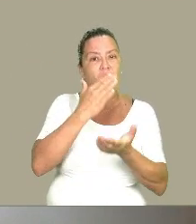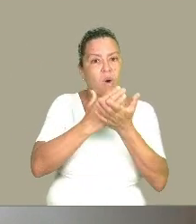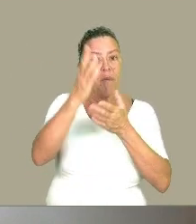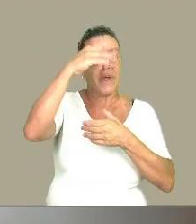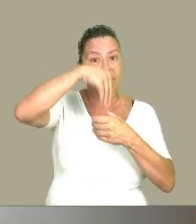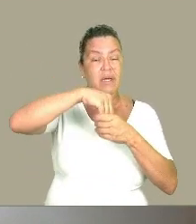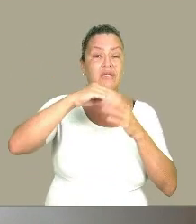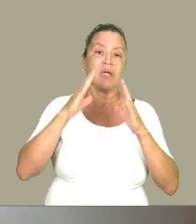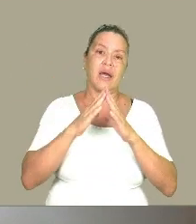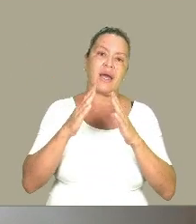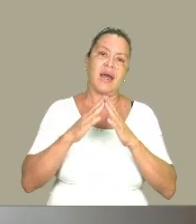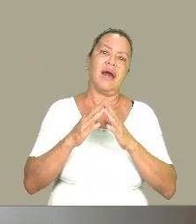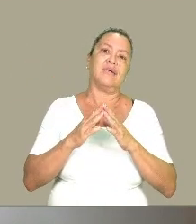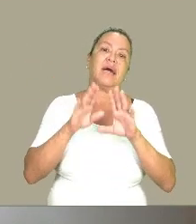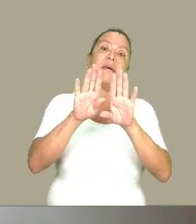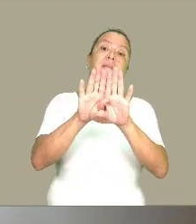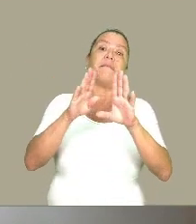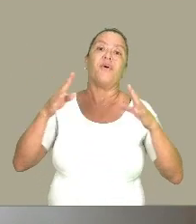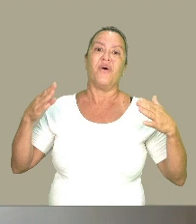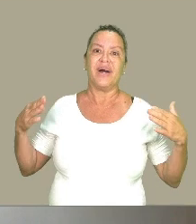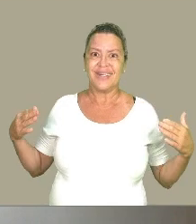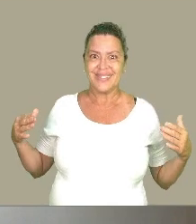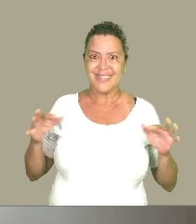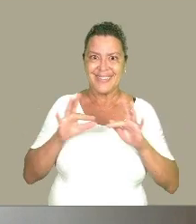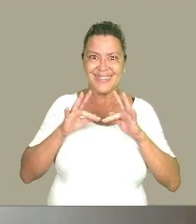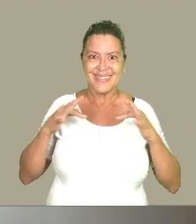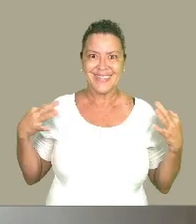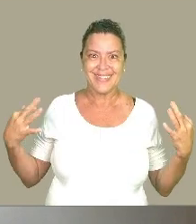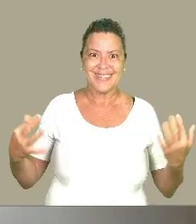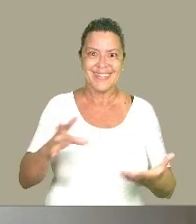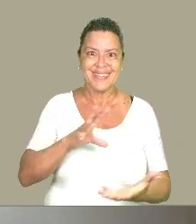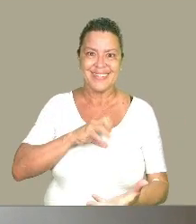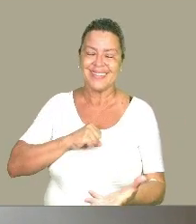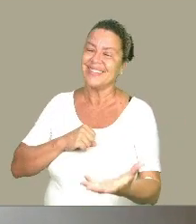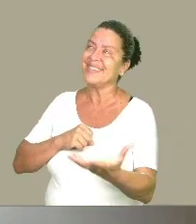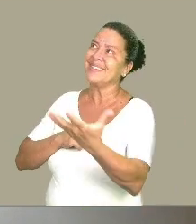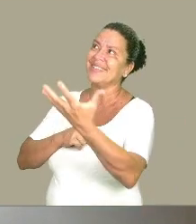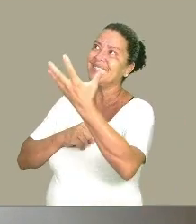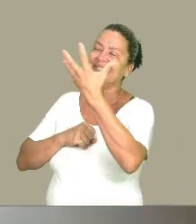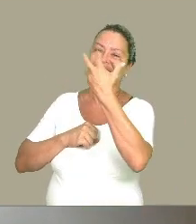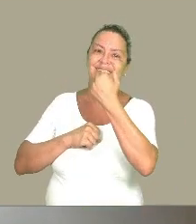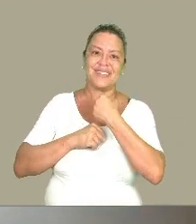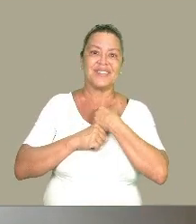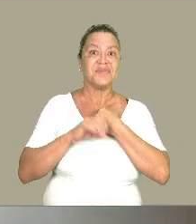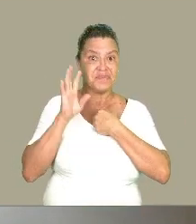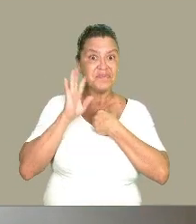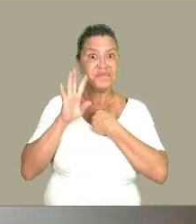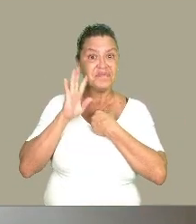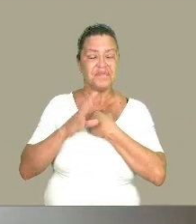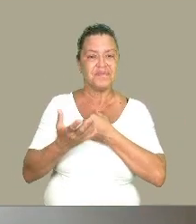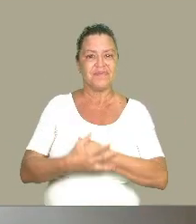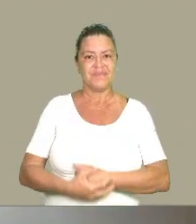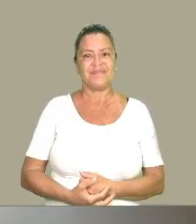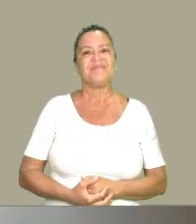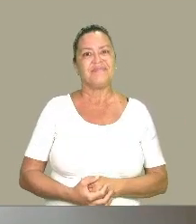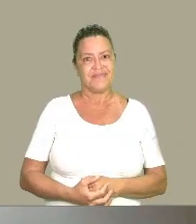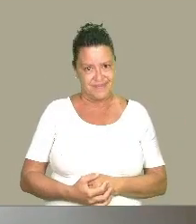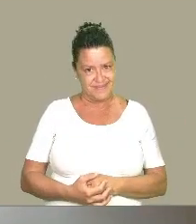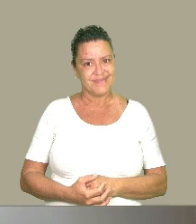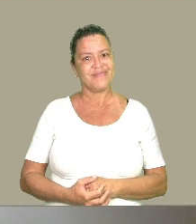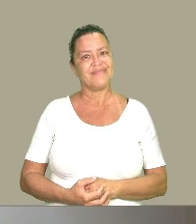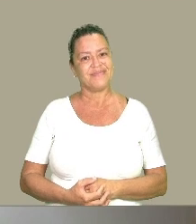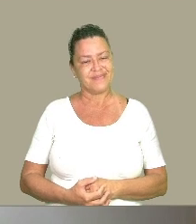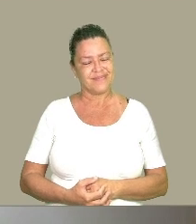a porta para descobrirmos o amor universal. Olha só que bacana essa parte final que Miramês